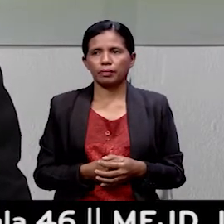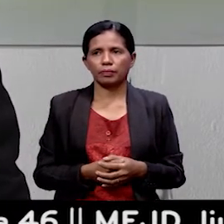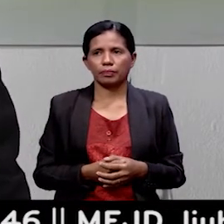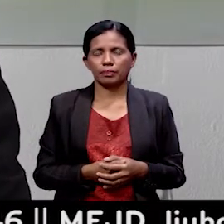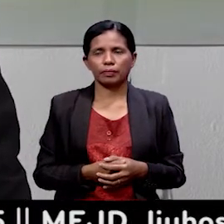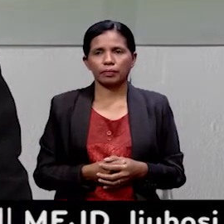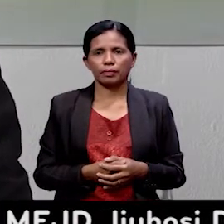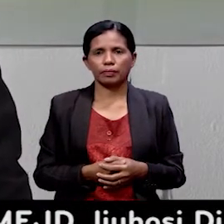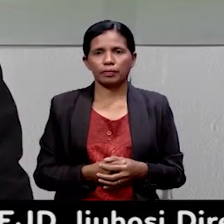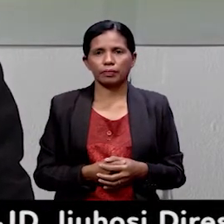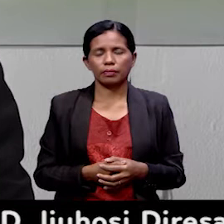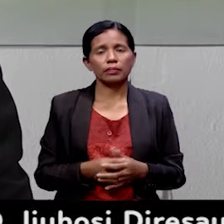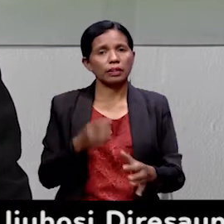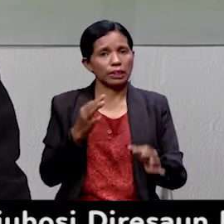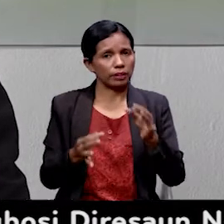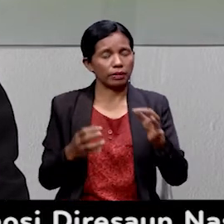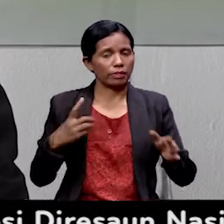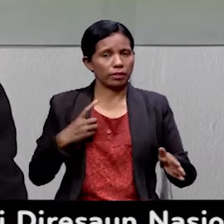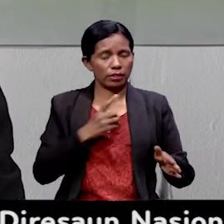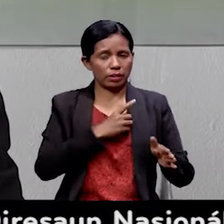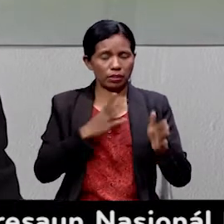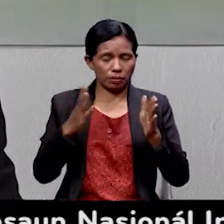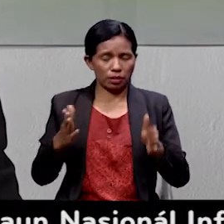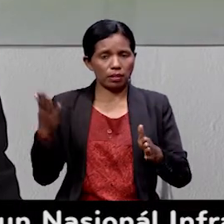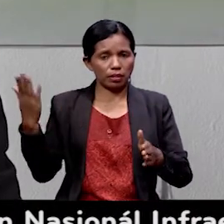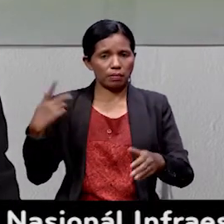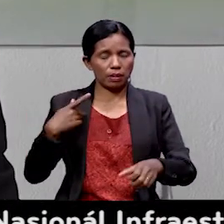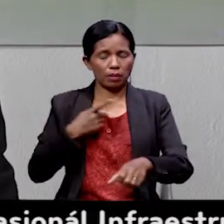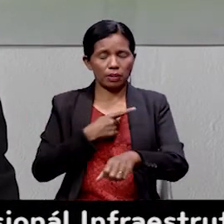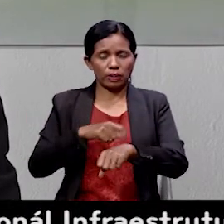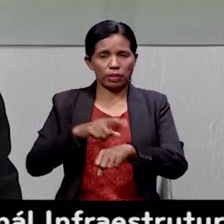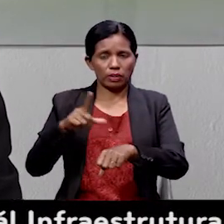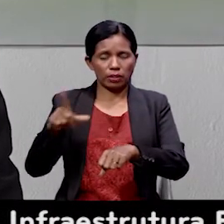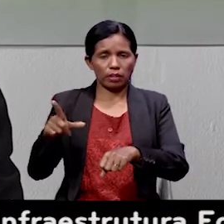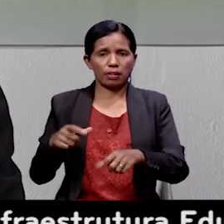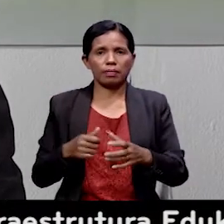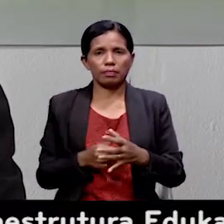Se deputado sira e parlamento nacional hanese legislador,